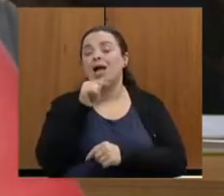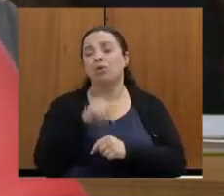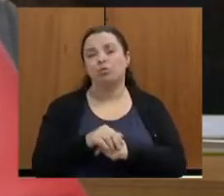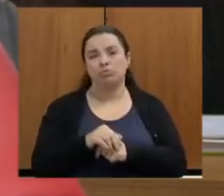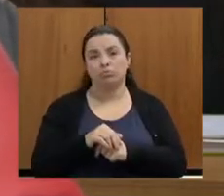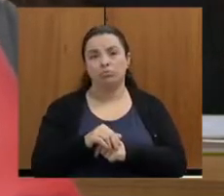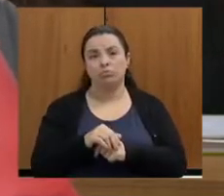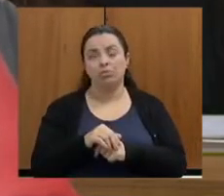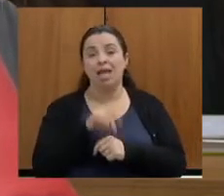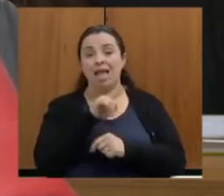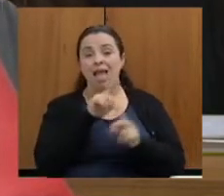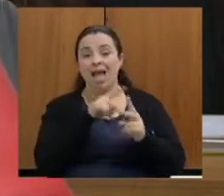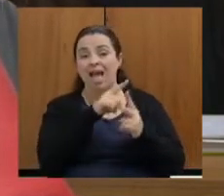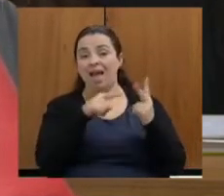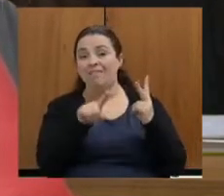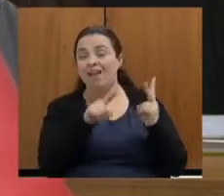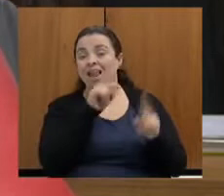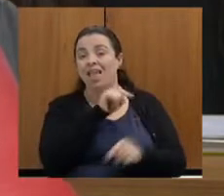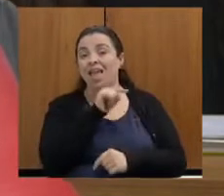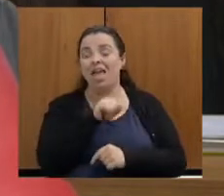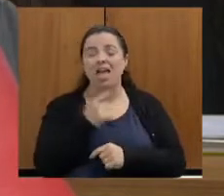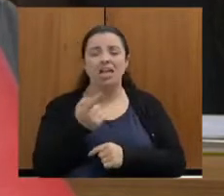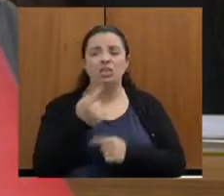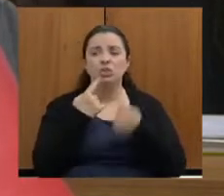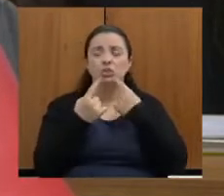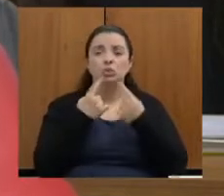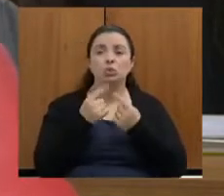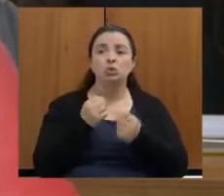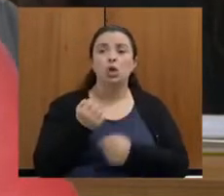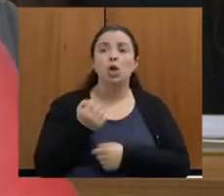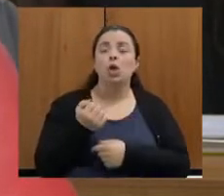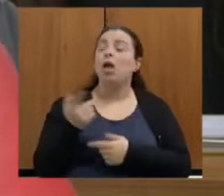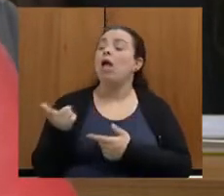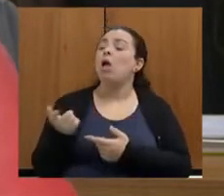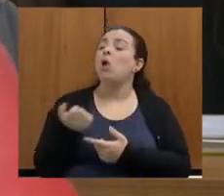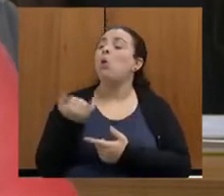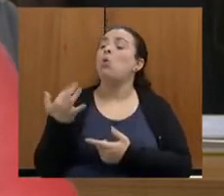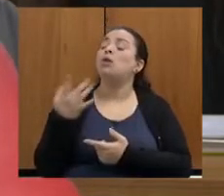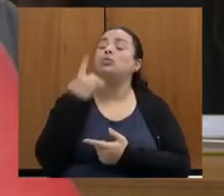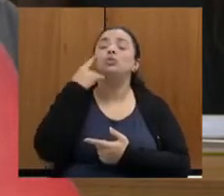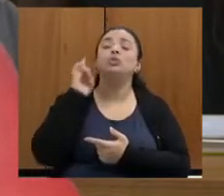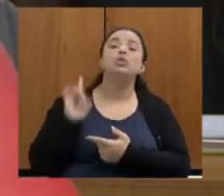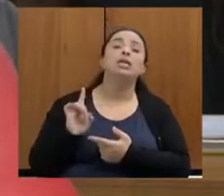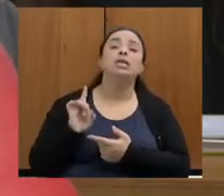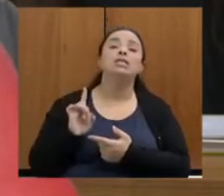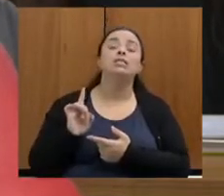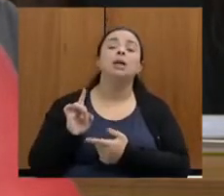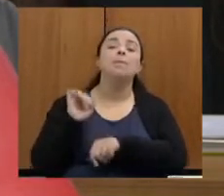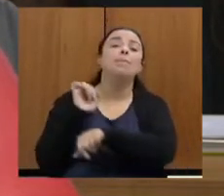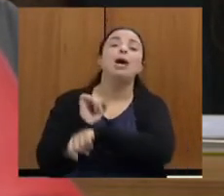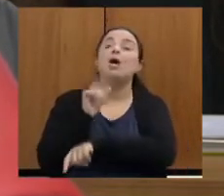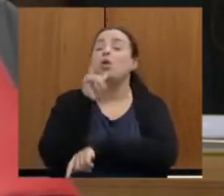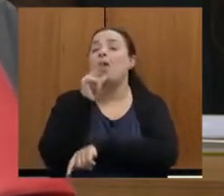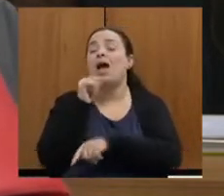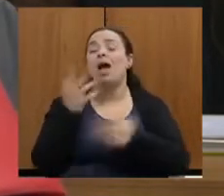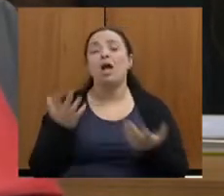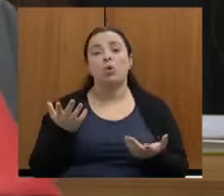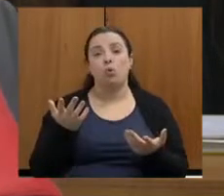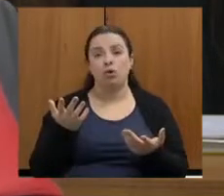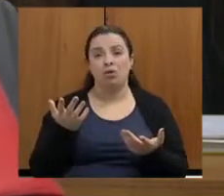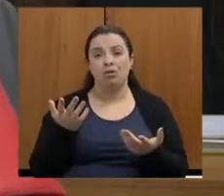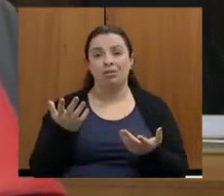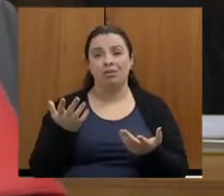discutir quantidade de dias em que ficamos sem água e ela quer